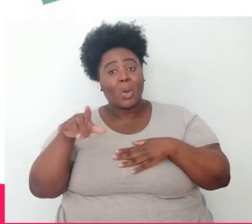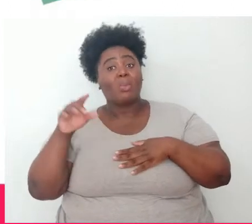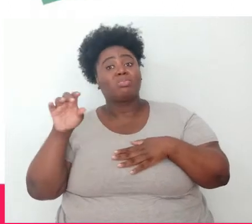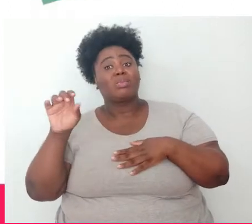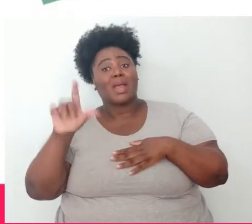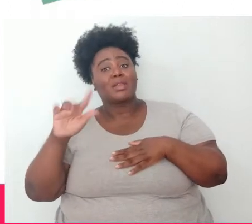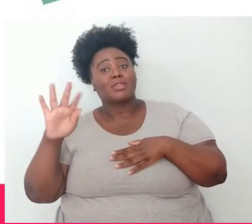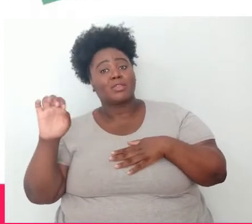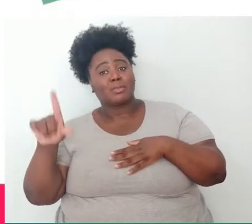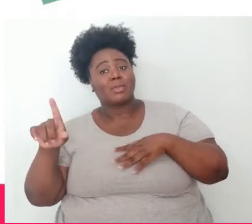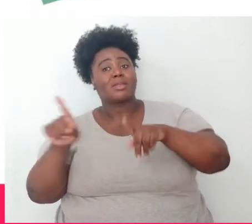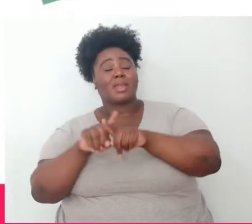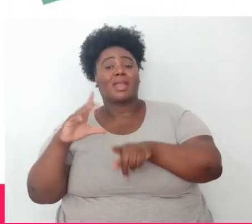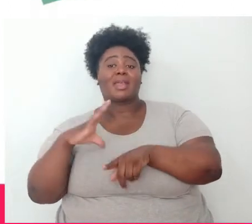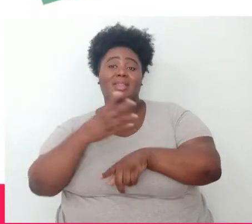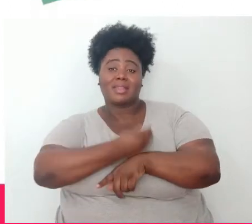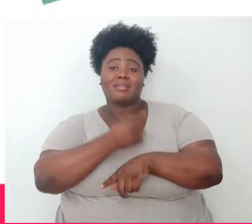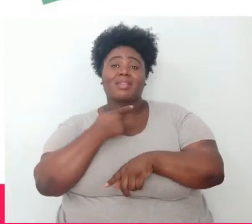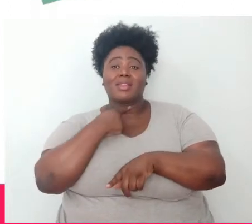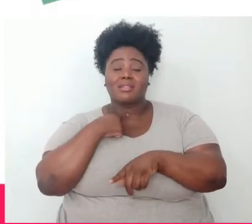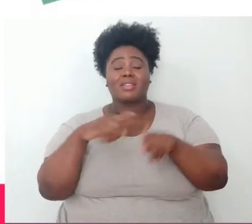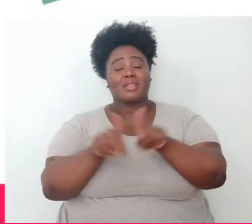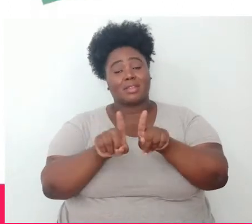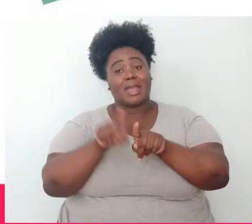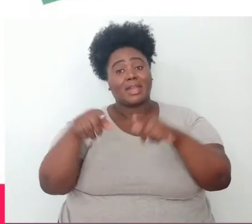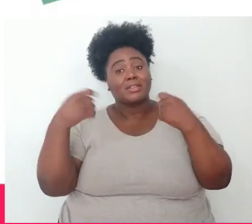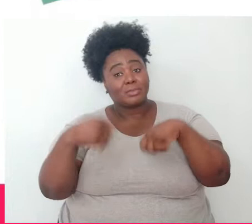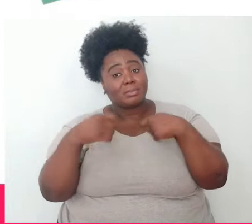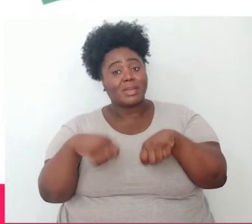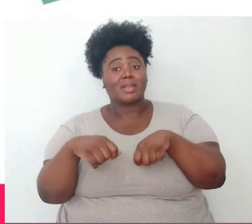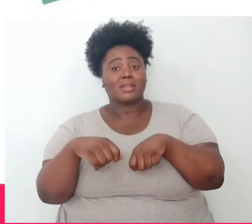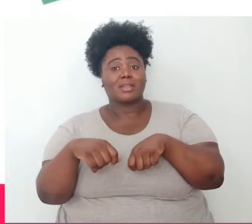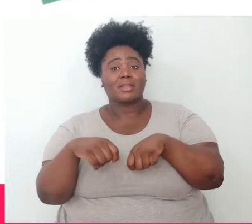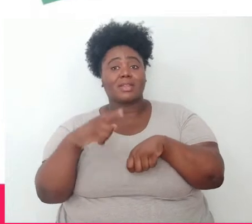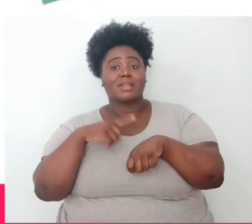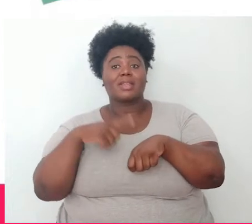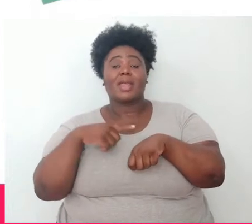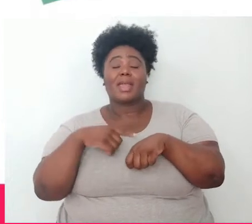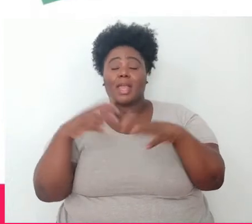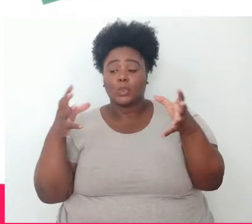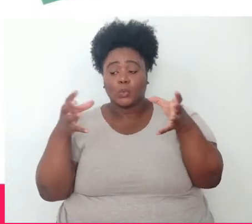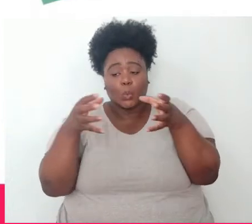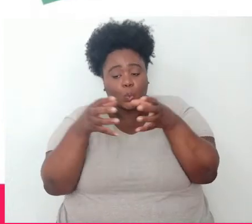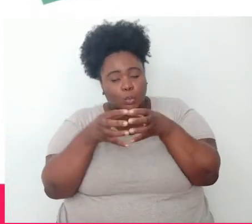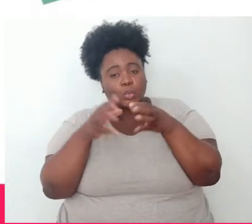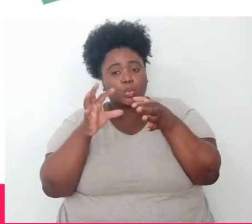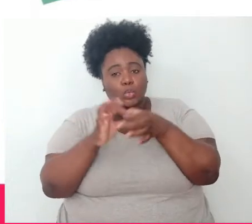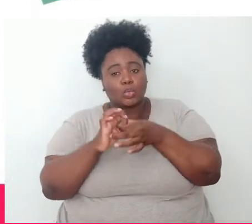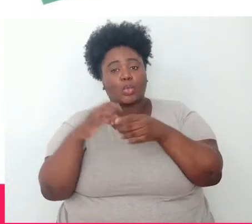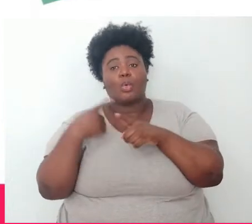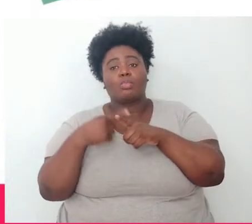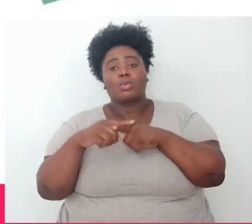pretas, bichas, travestis, trans, e que eu acho que elas precisam vir de forma afirmativa, né? Porque não só de